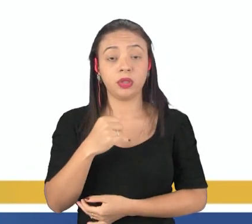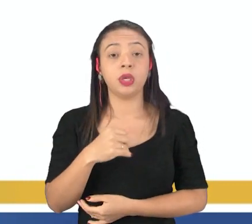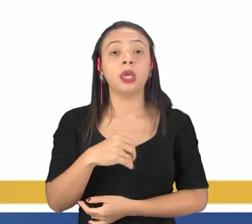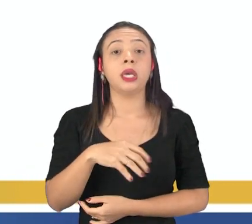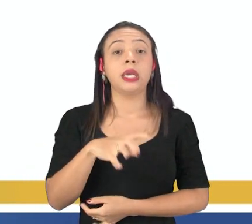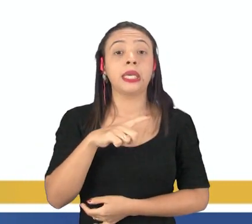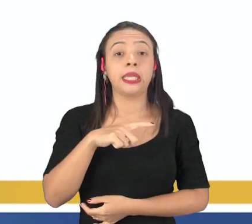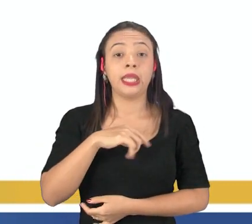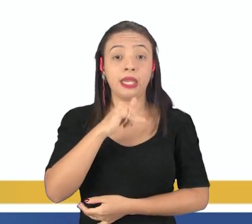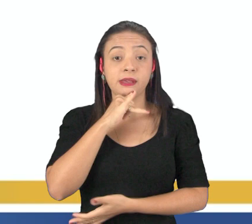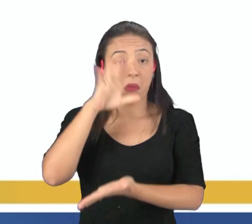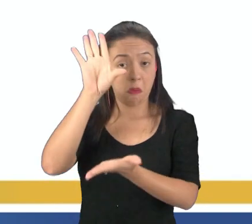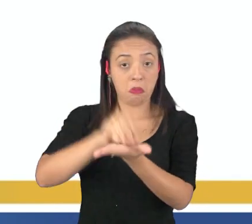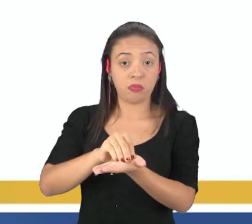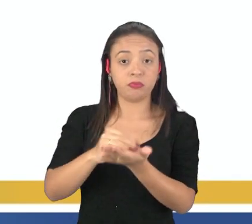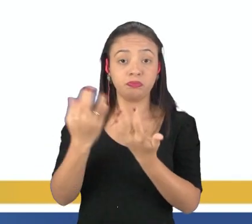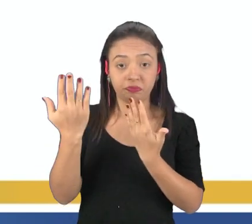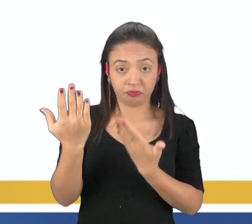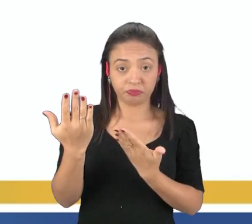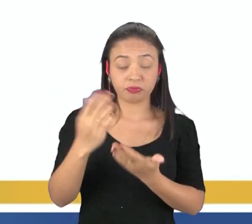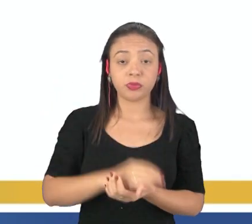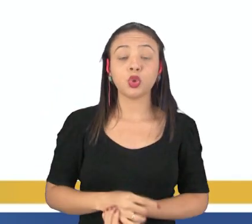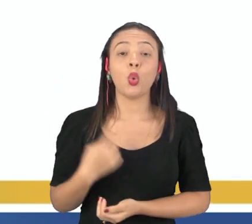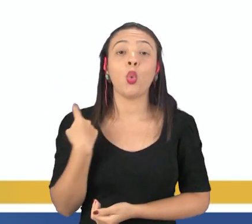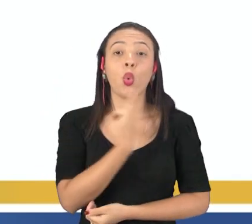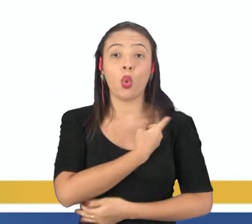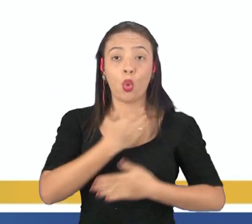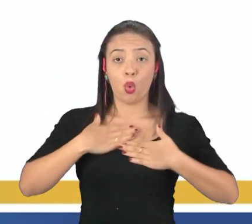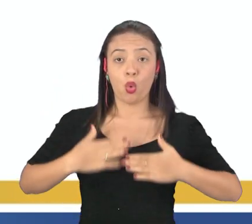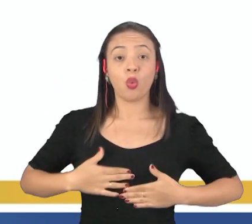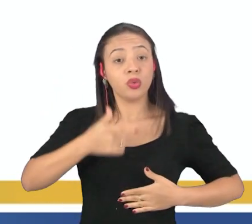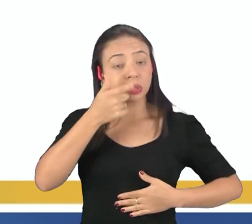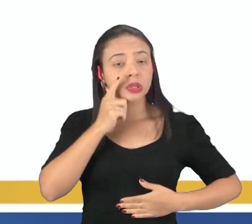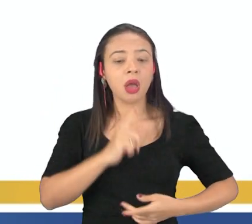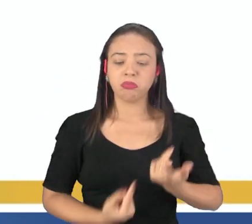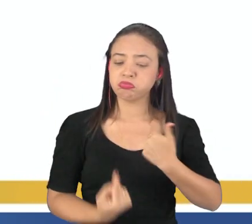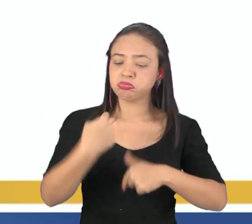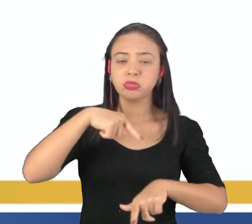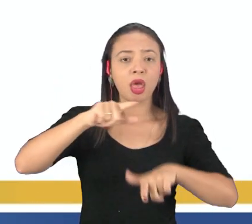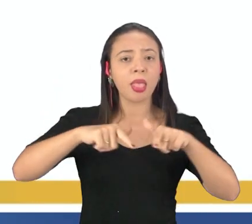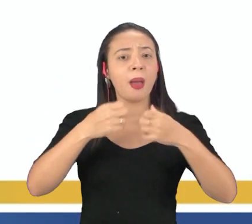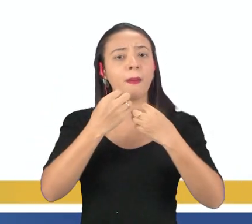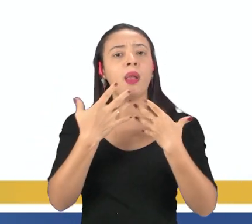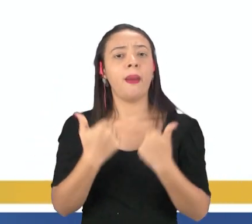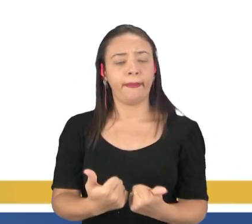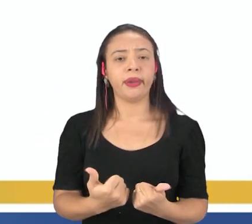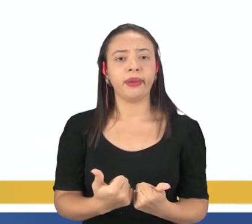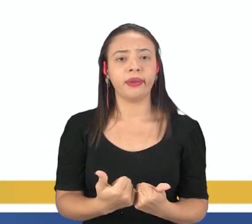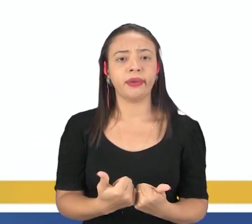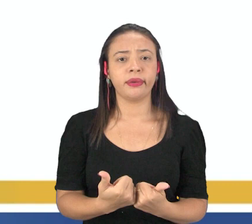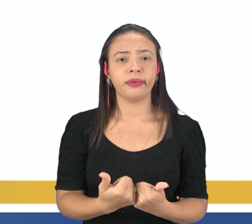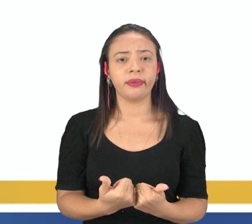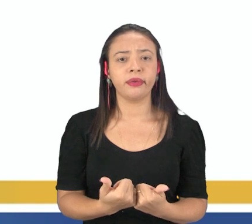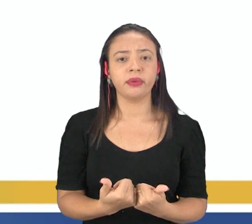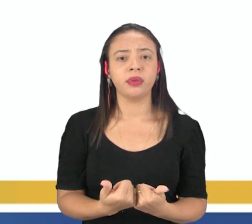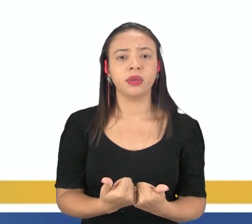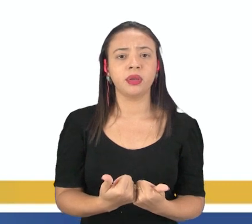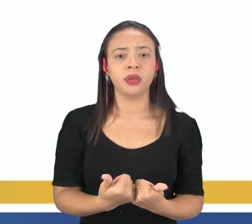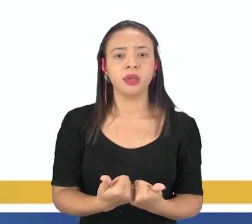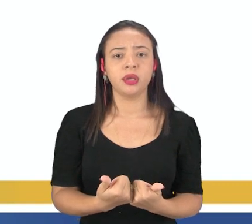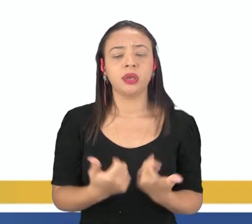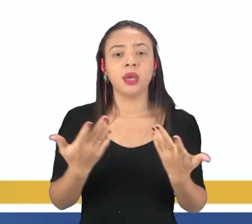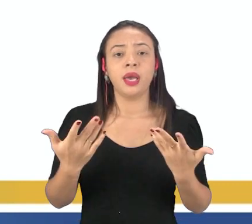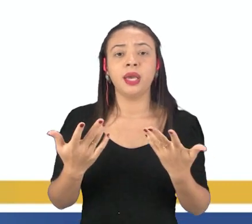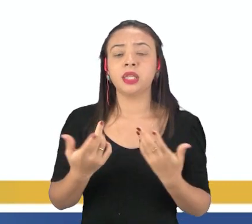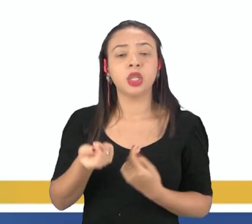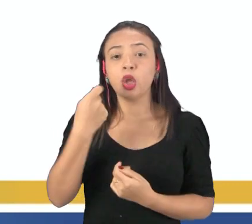que foi apresentado para vocês agora, o nosso organismo ele consegue funcionar muito bem, sem ter que ficar se desgastando para